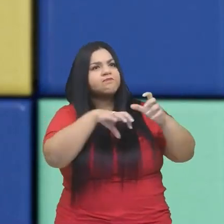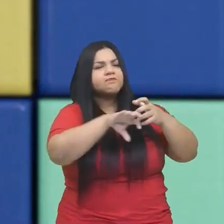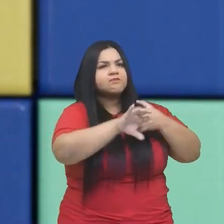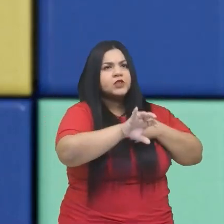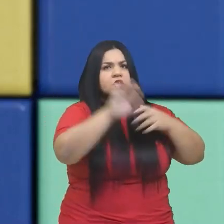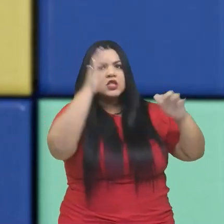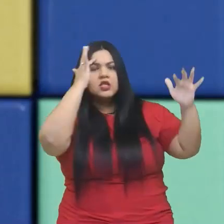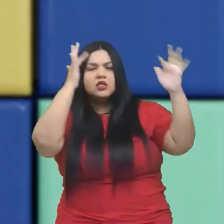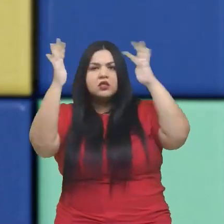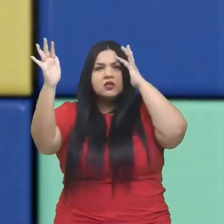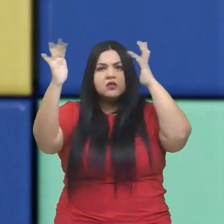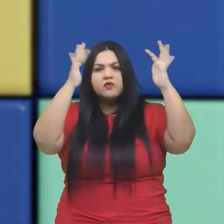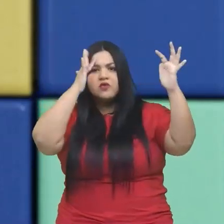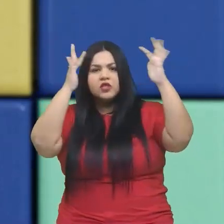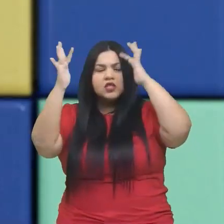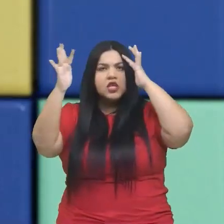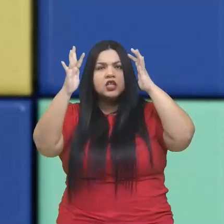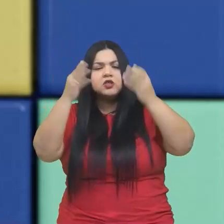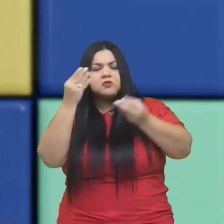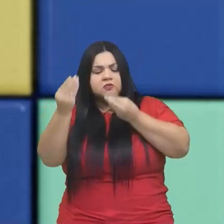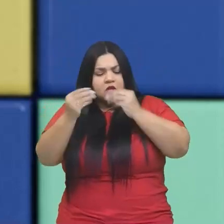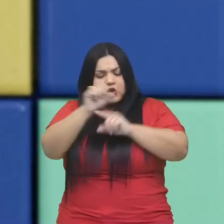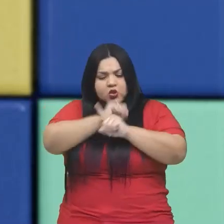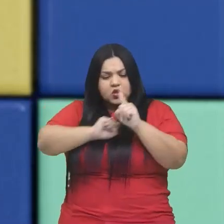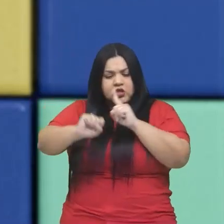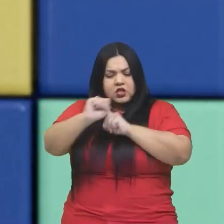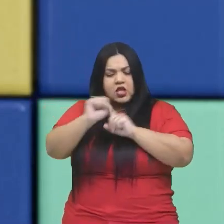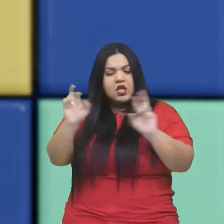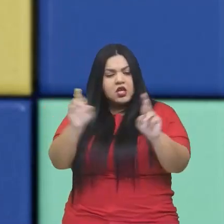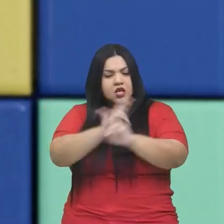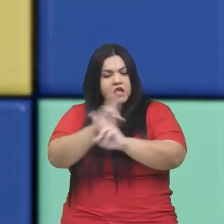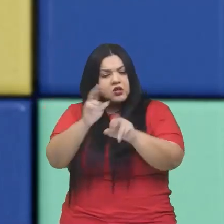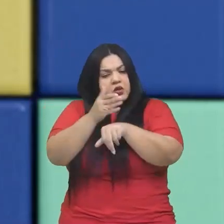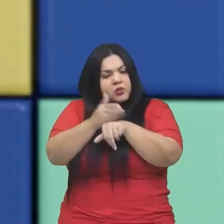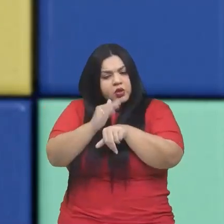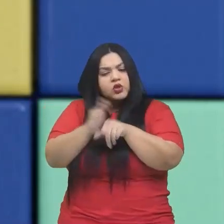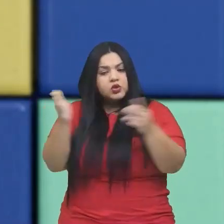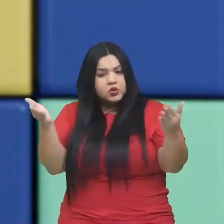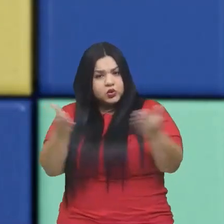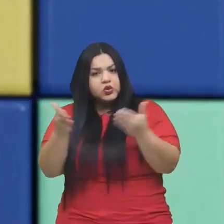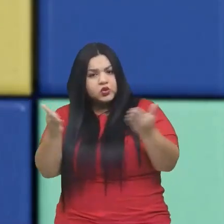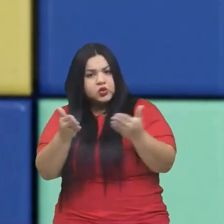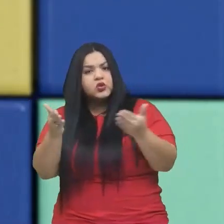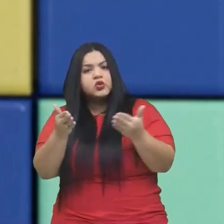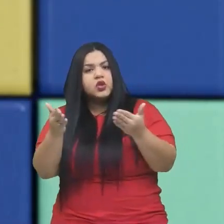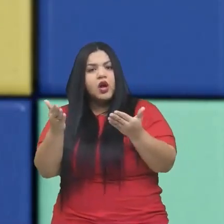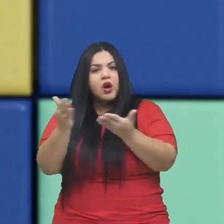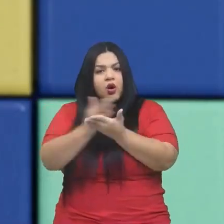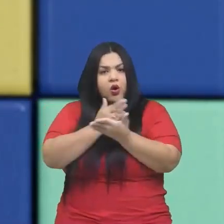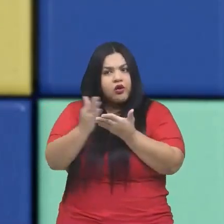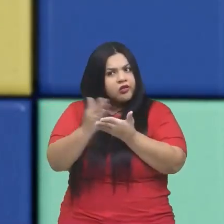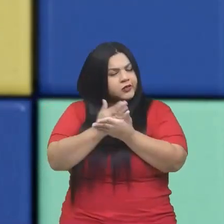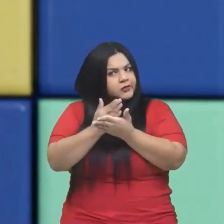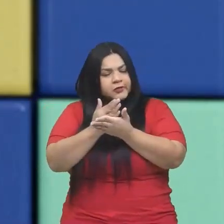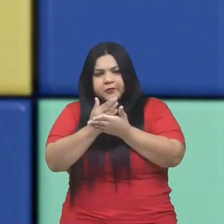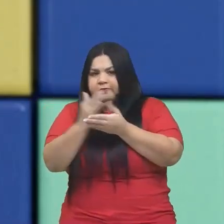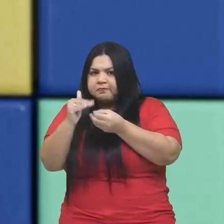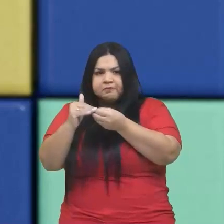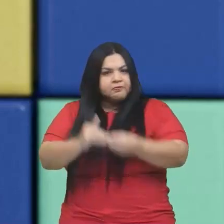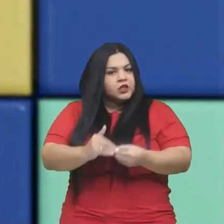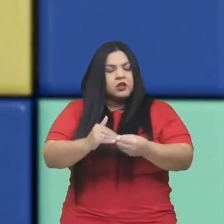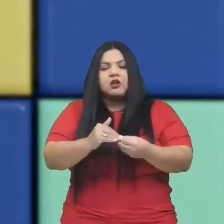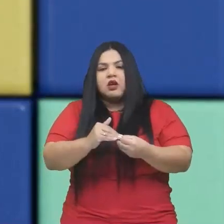enquanto sociedade, né, em relação a algumas práticas que hoje muitos consideram aí abomináveis, né? É